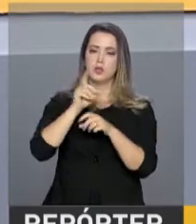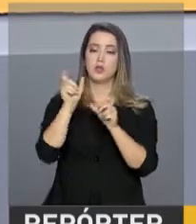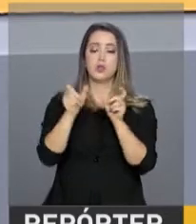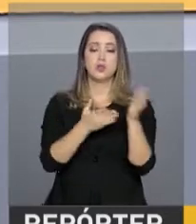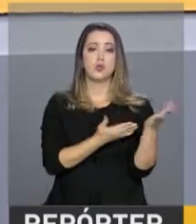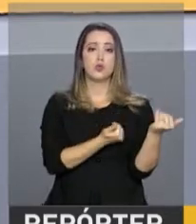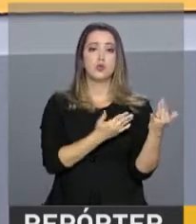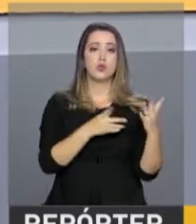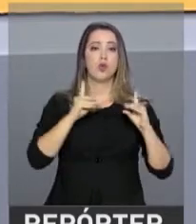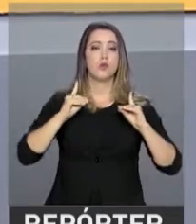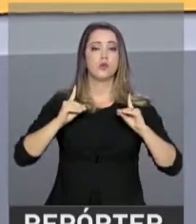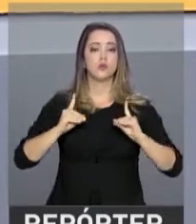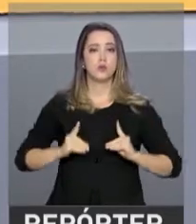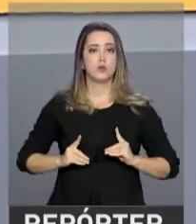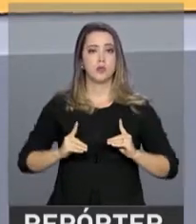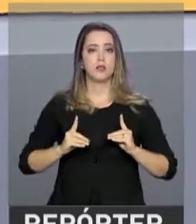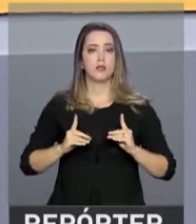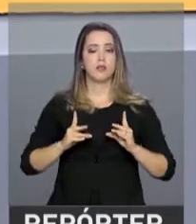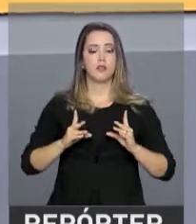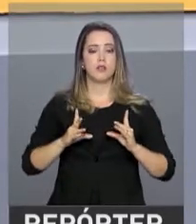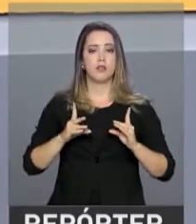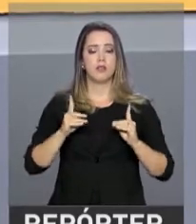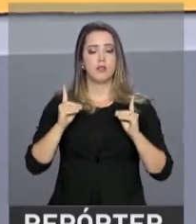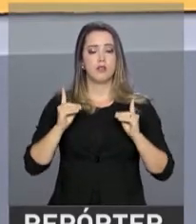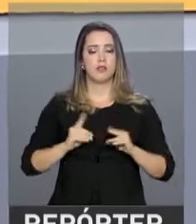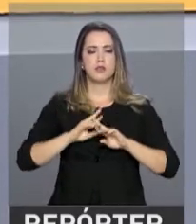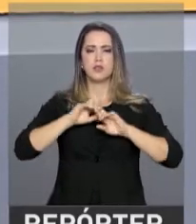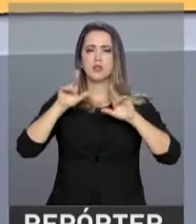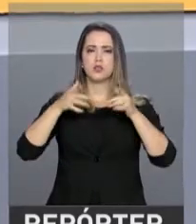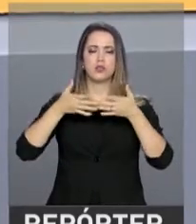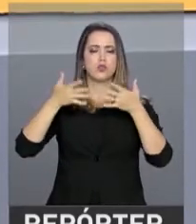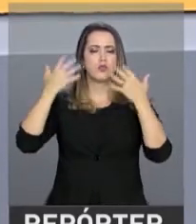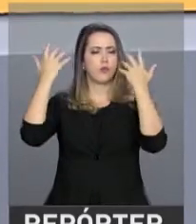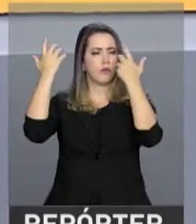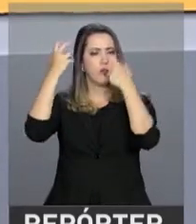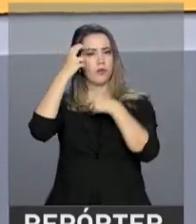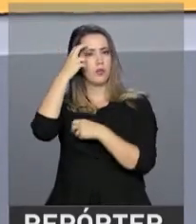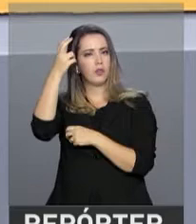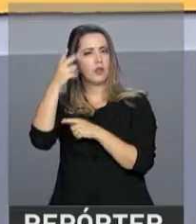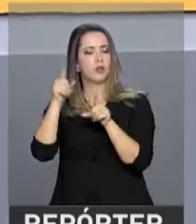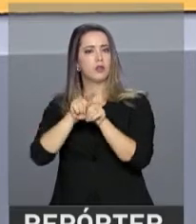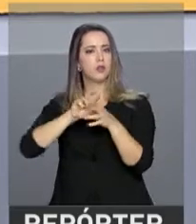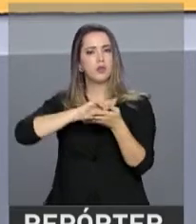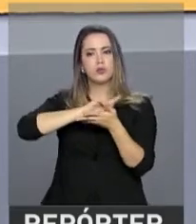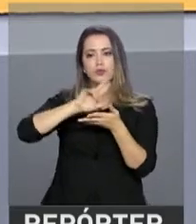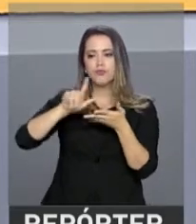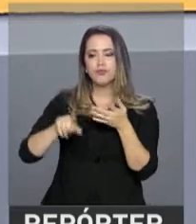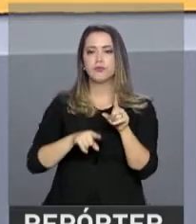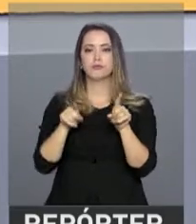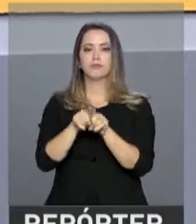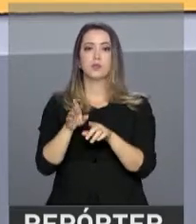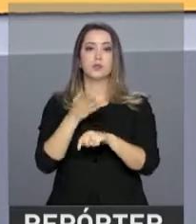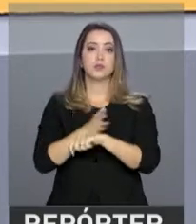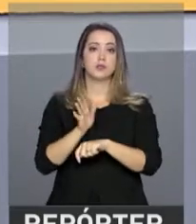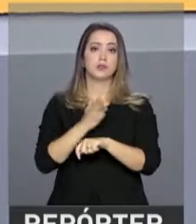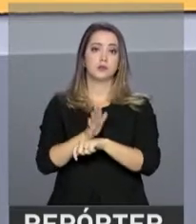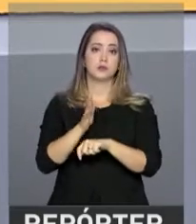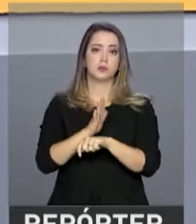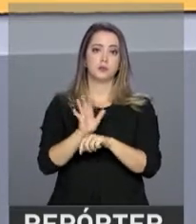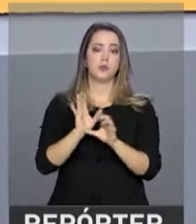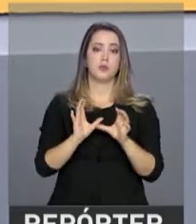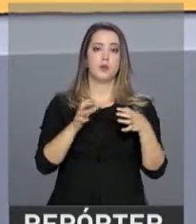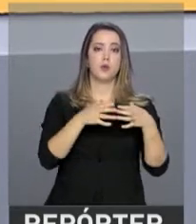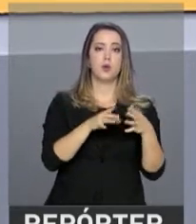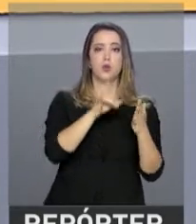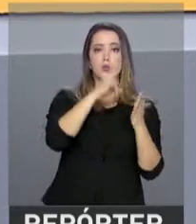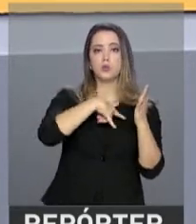deficiência intelectual e múltipla abrem um novo caminho na própria história. Eles foram capacitados pelo Arquivo Nacional e pela Associação